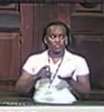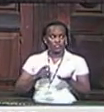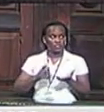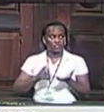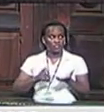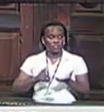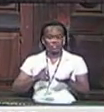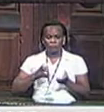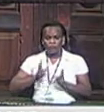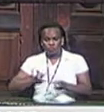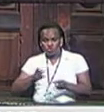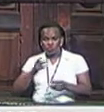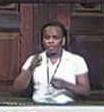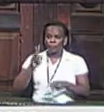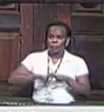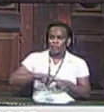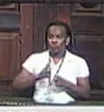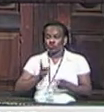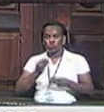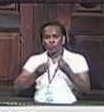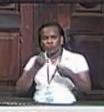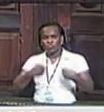para a manutenção dessa prisão,